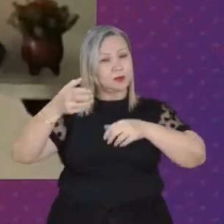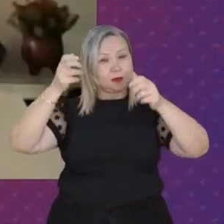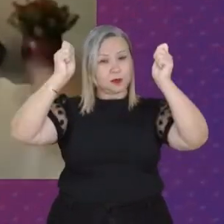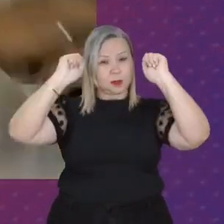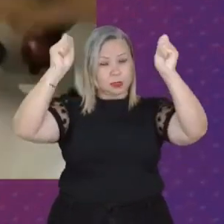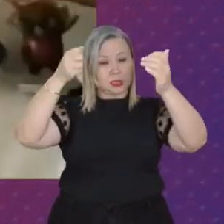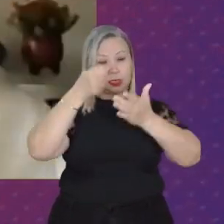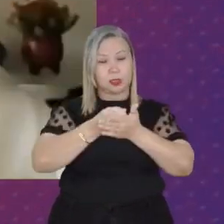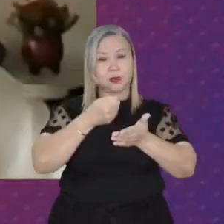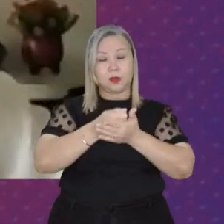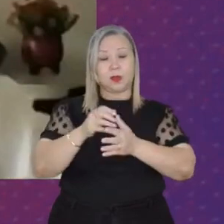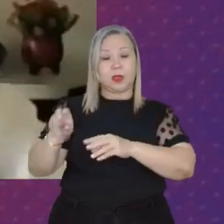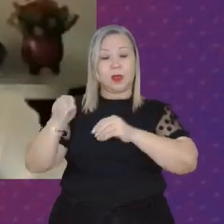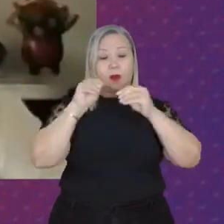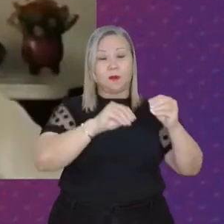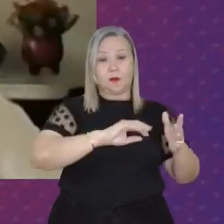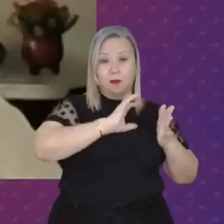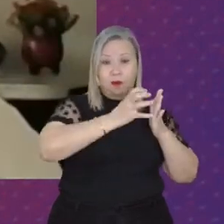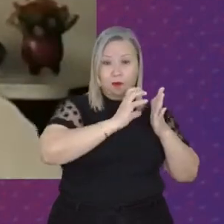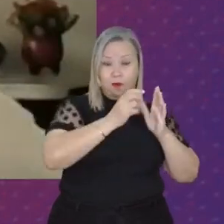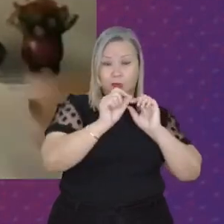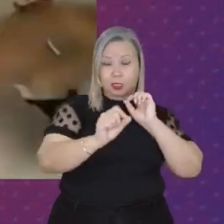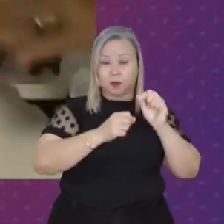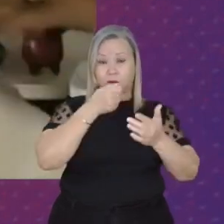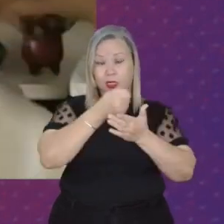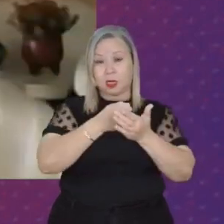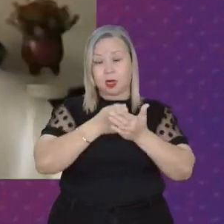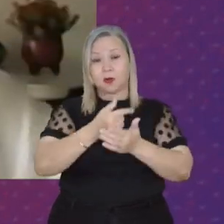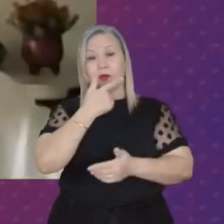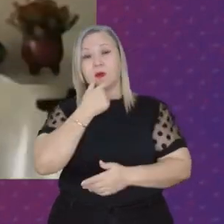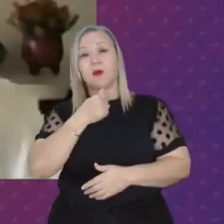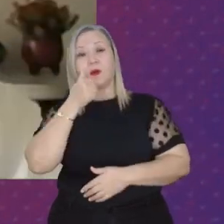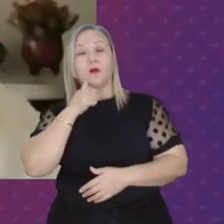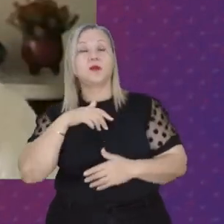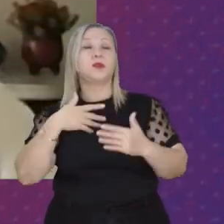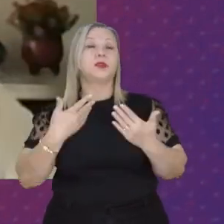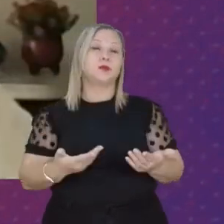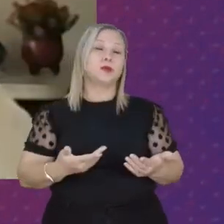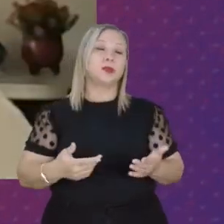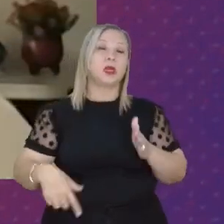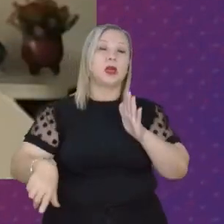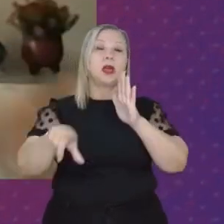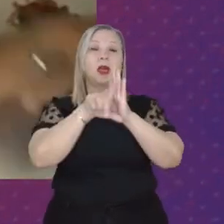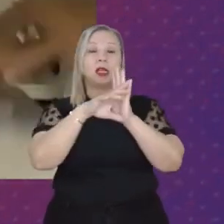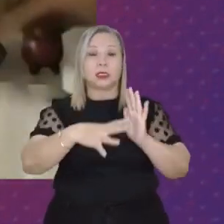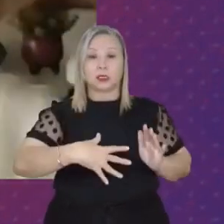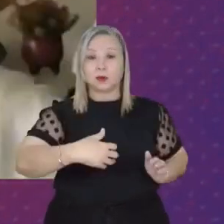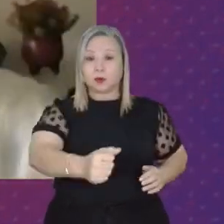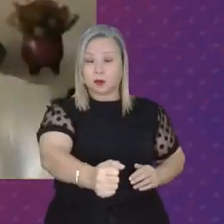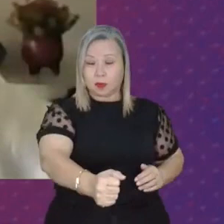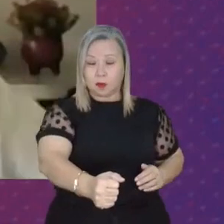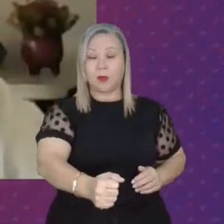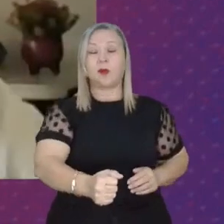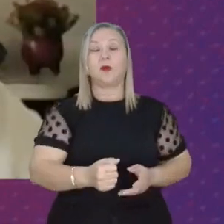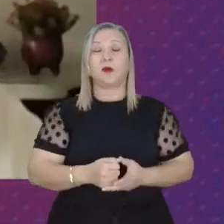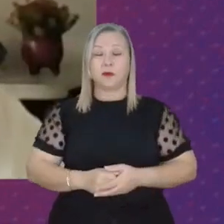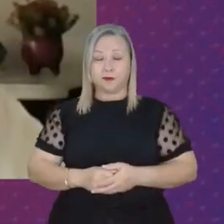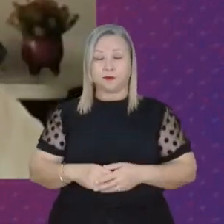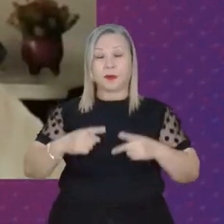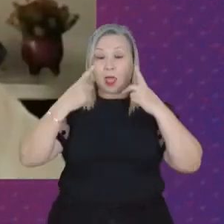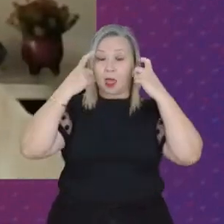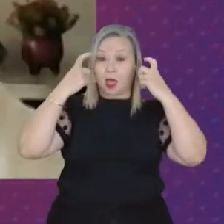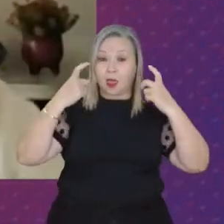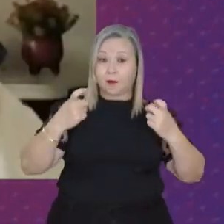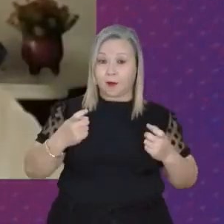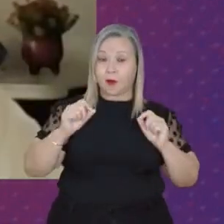partido, igualdade entre mulheres e homens, a legalização do aborto, a